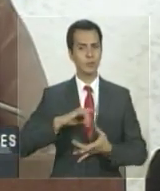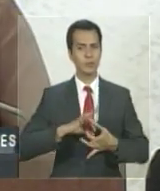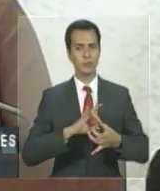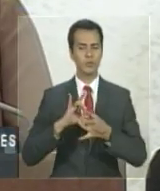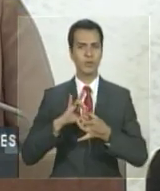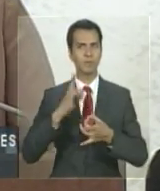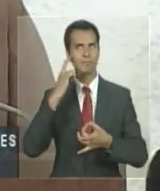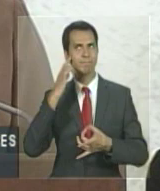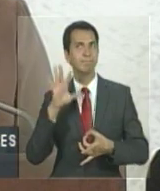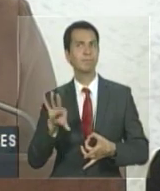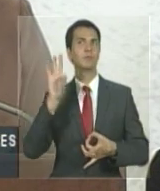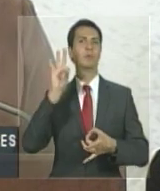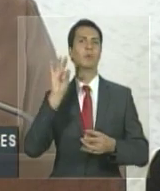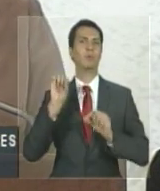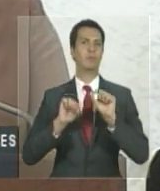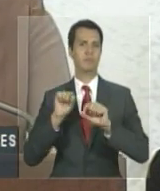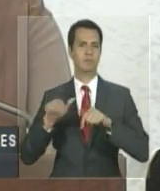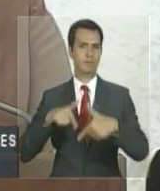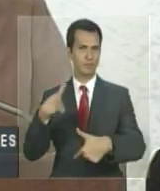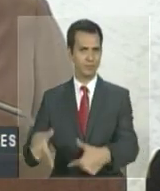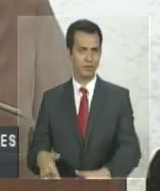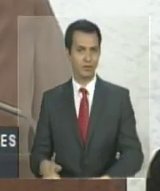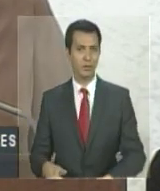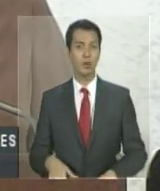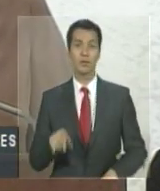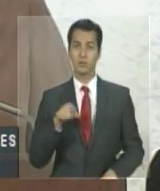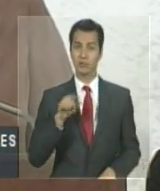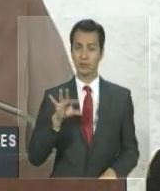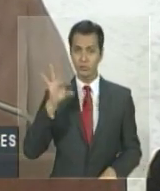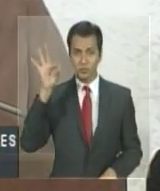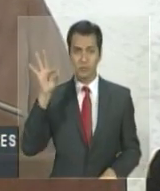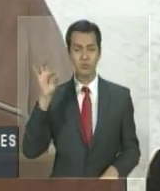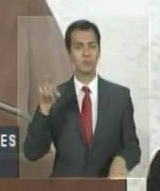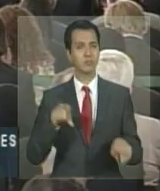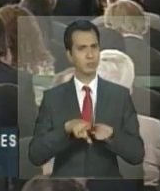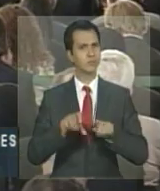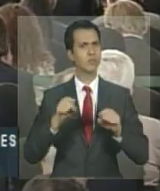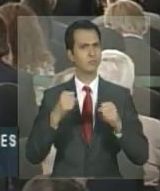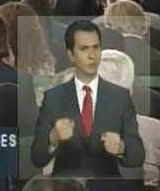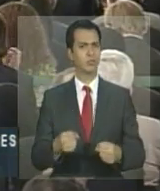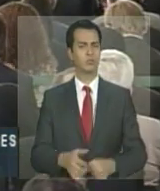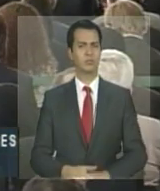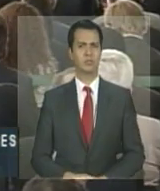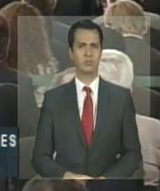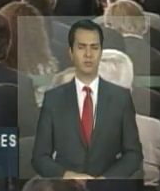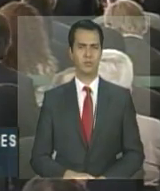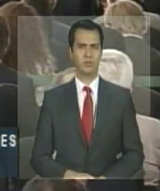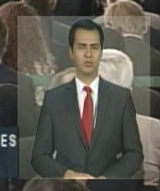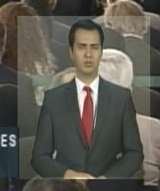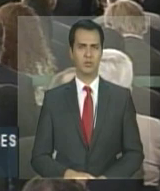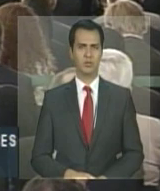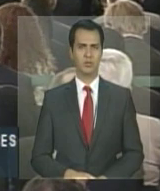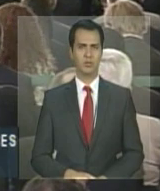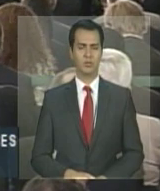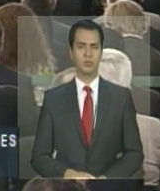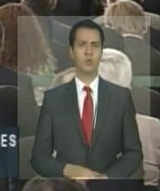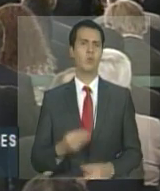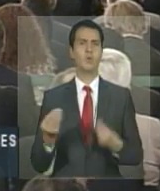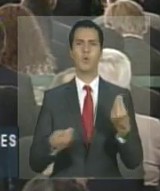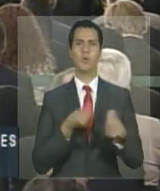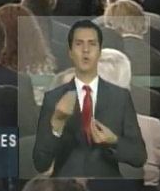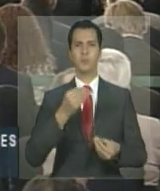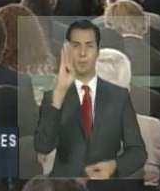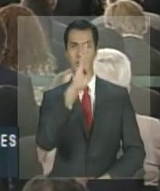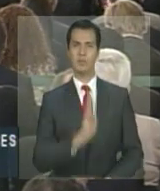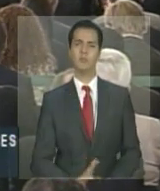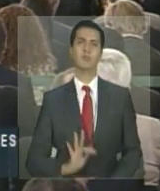escolhas têm também um forte sentido no que se refere à visão de um novo Brasil que